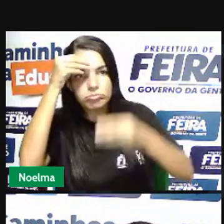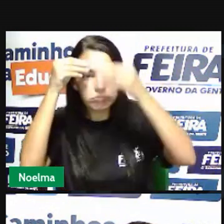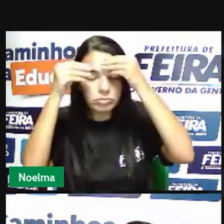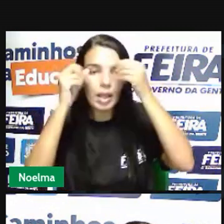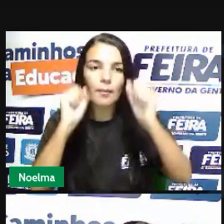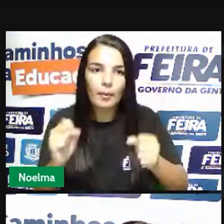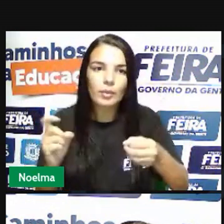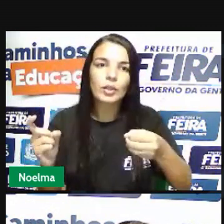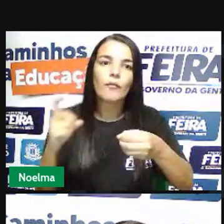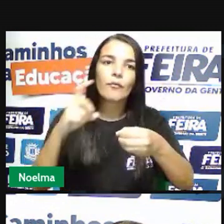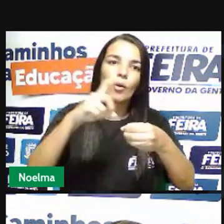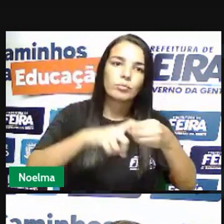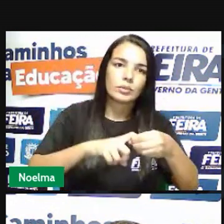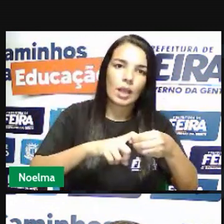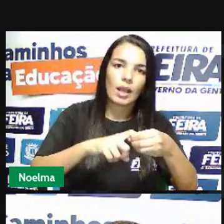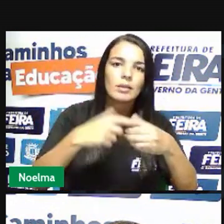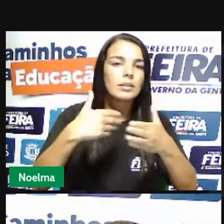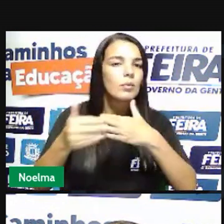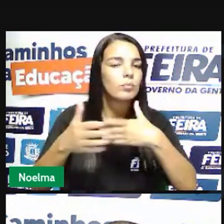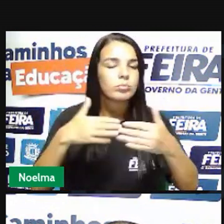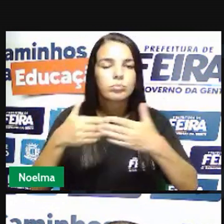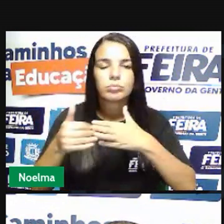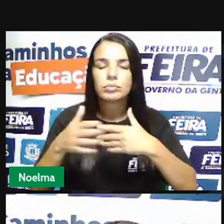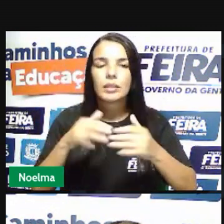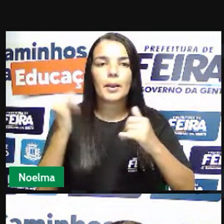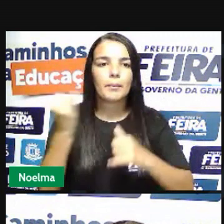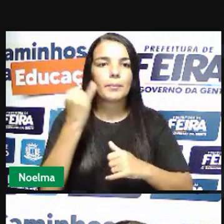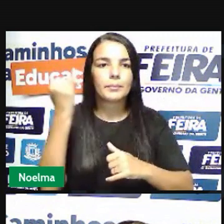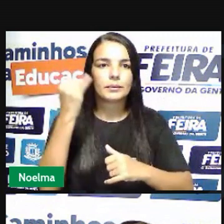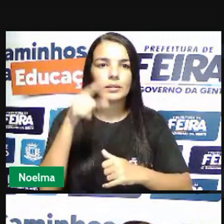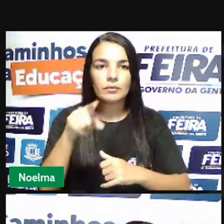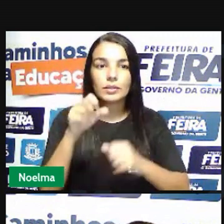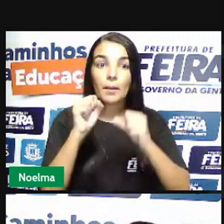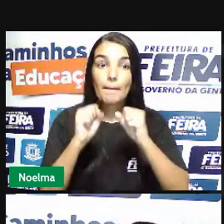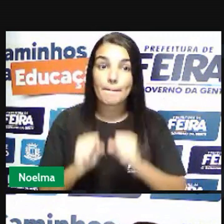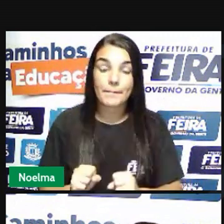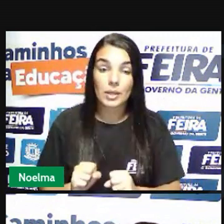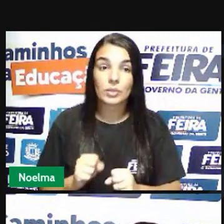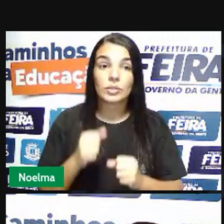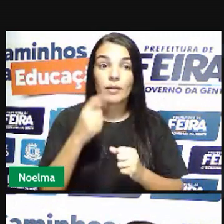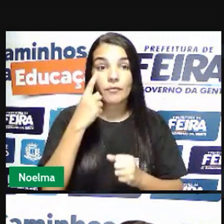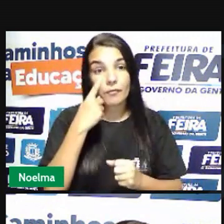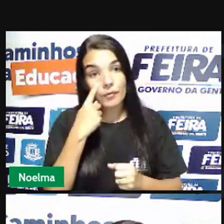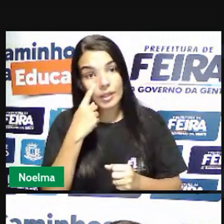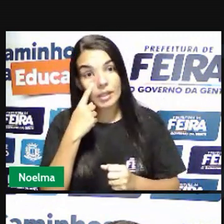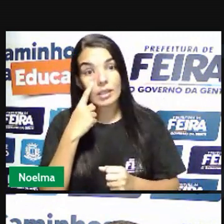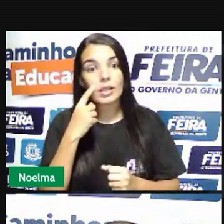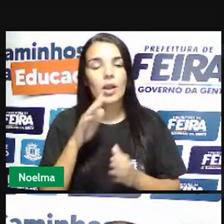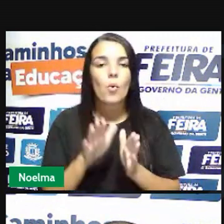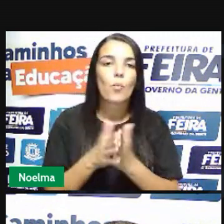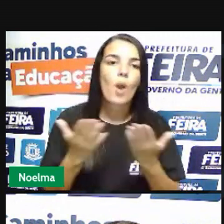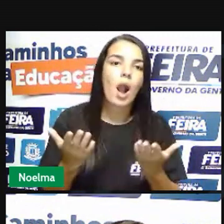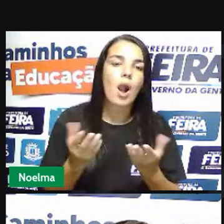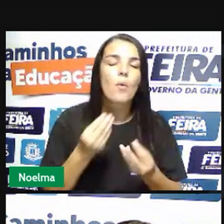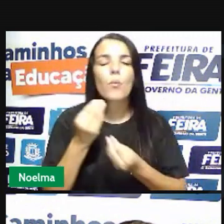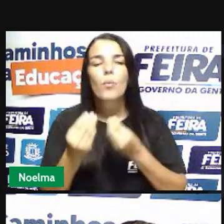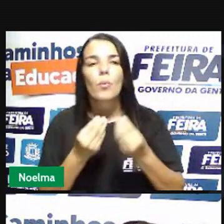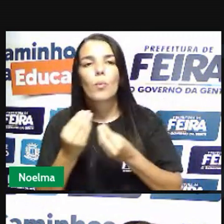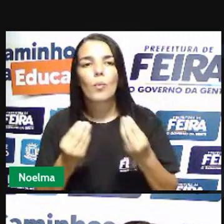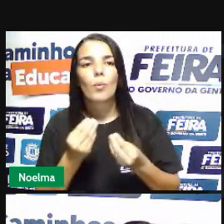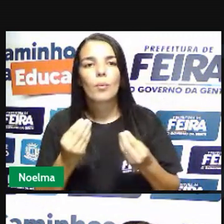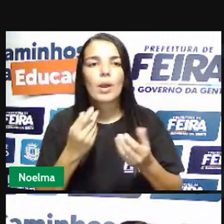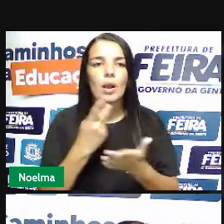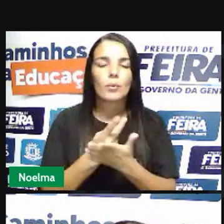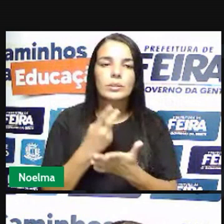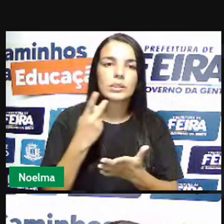o vídeo e assistam quantas vezes forem necessárias. É interessante que vocês analisem qual o cenário, quem foram